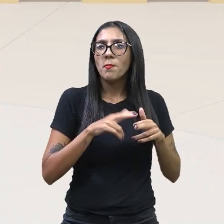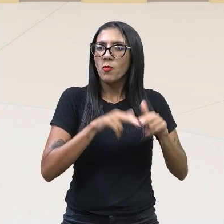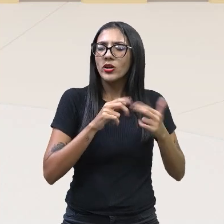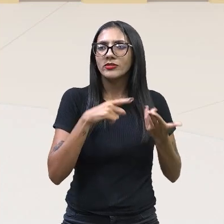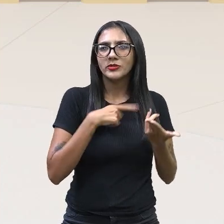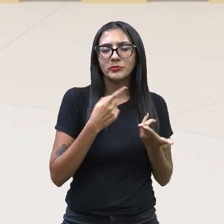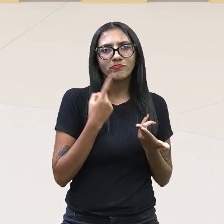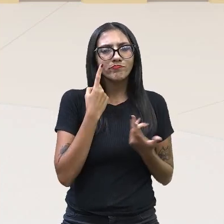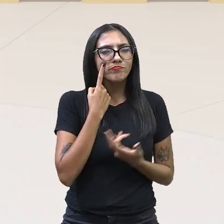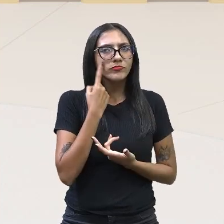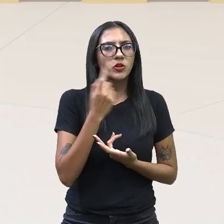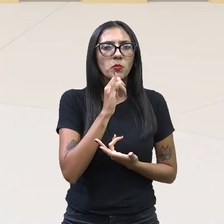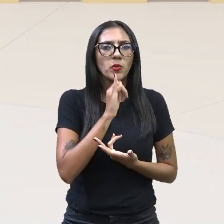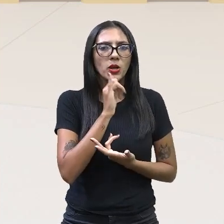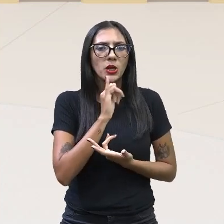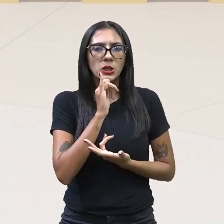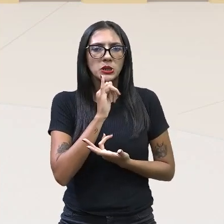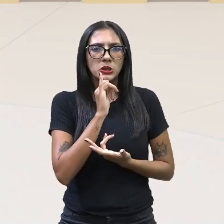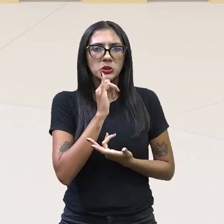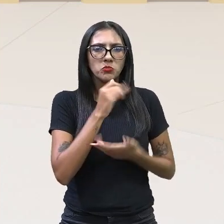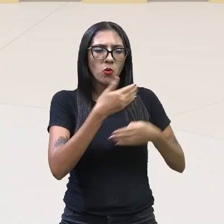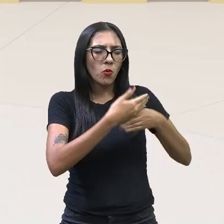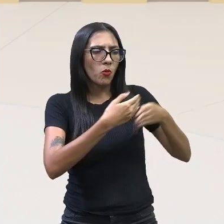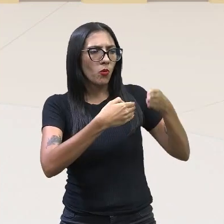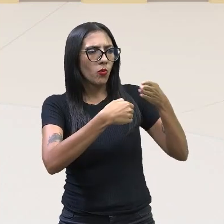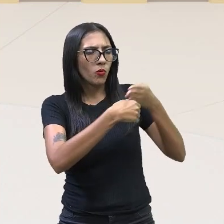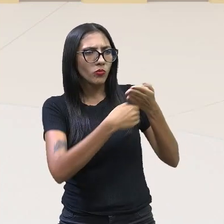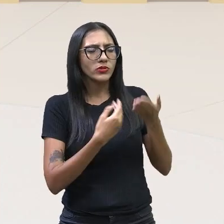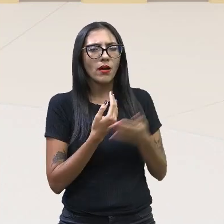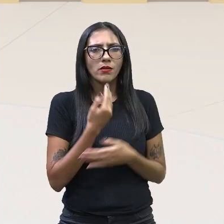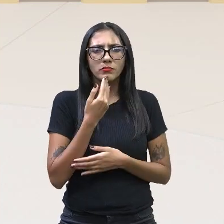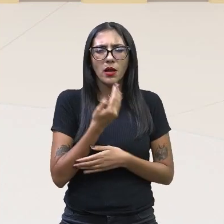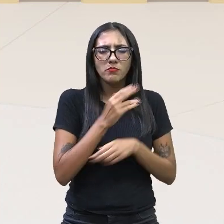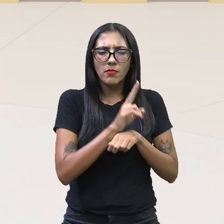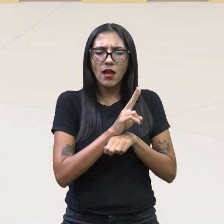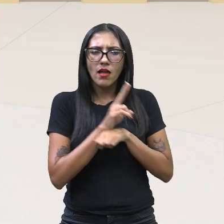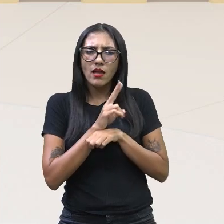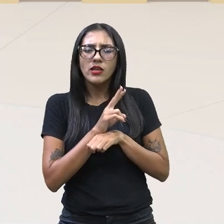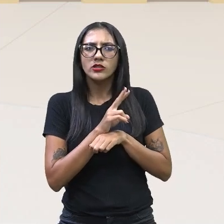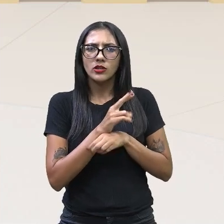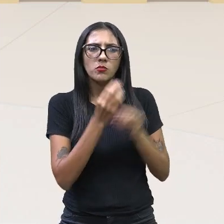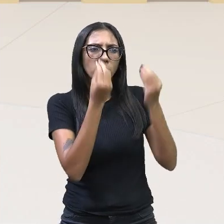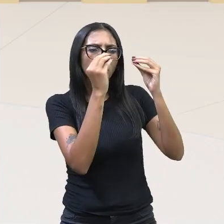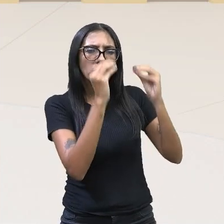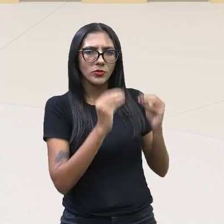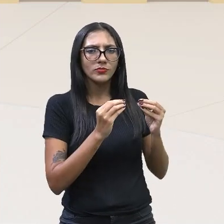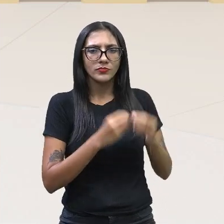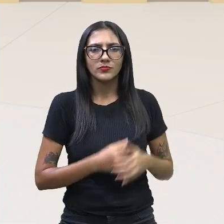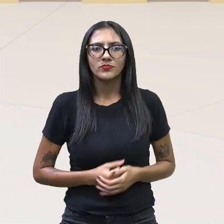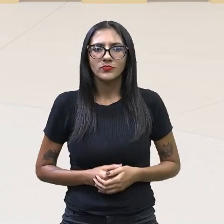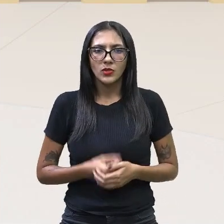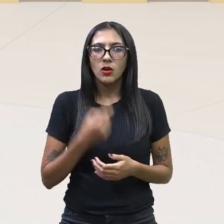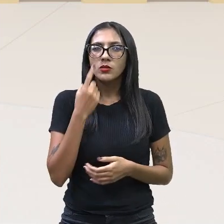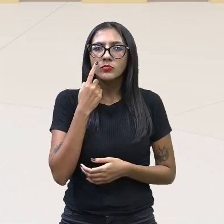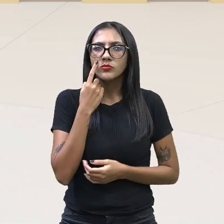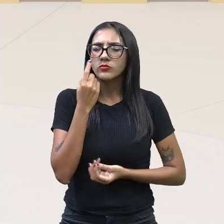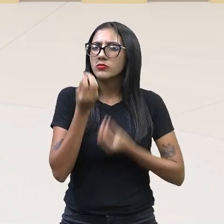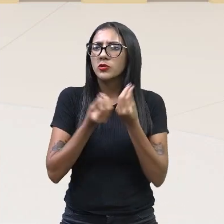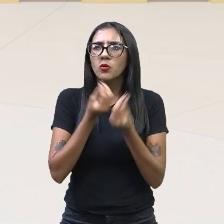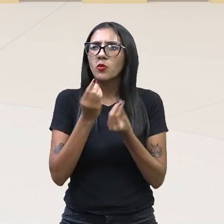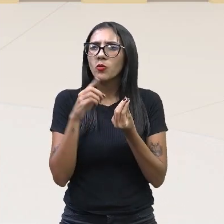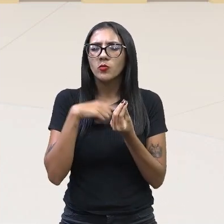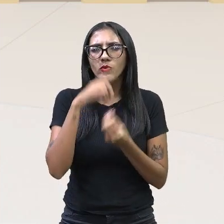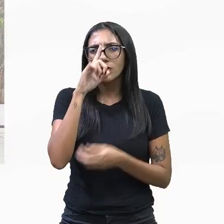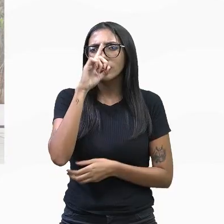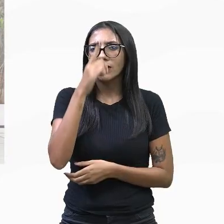o muro, dentro do muro de alguém lá, do vizinho, decidiu, ele presta ter o muro, foi lá e divulgou os serviços dele. Vamos verificar como ele anunciou?